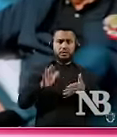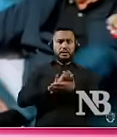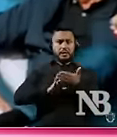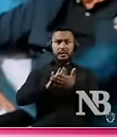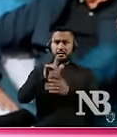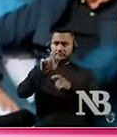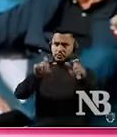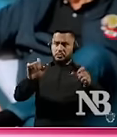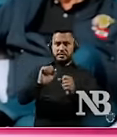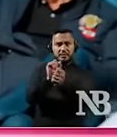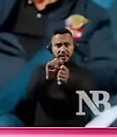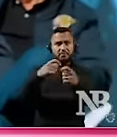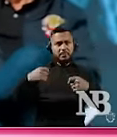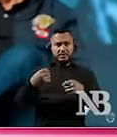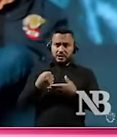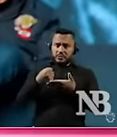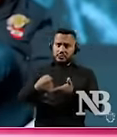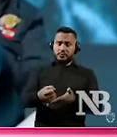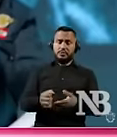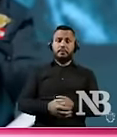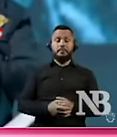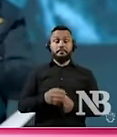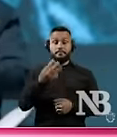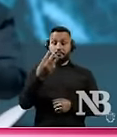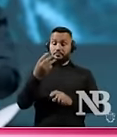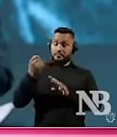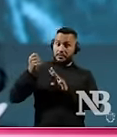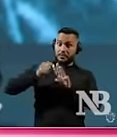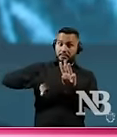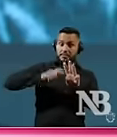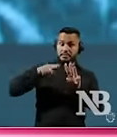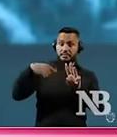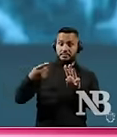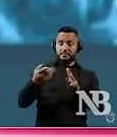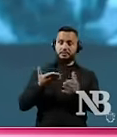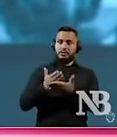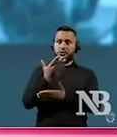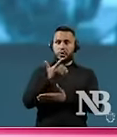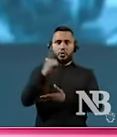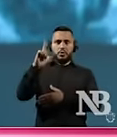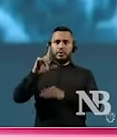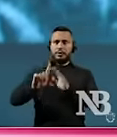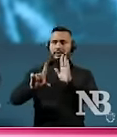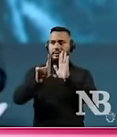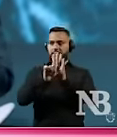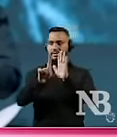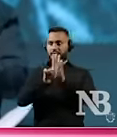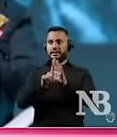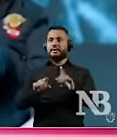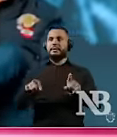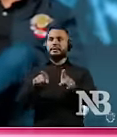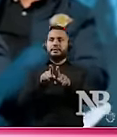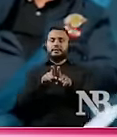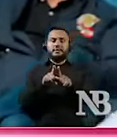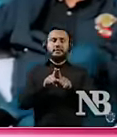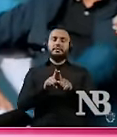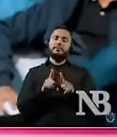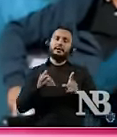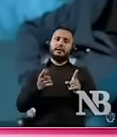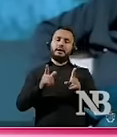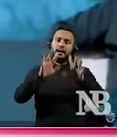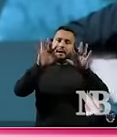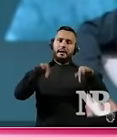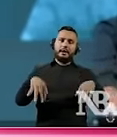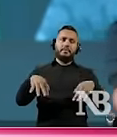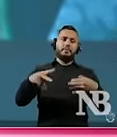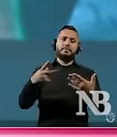ajuda. Depois de 3 meses, foi aprovada uma outra lei que também acabava com o que estava acontecendo